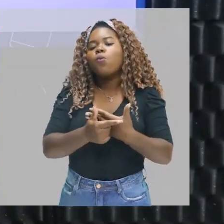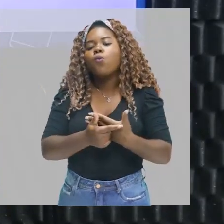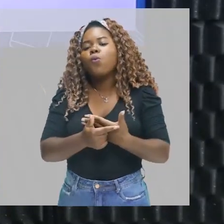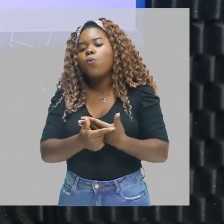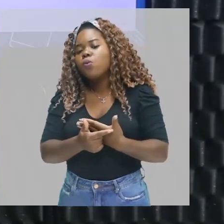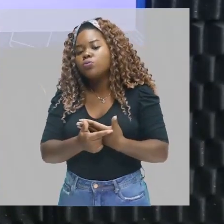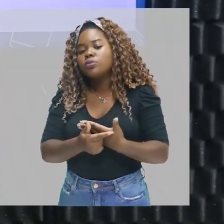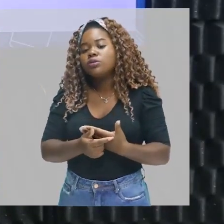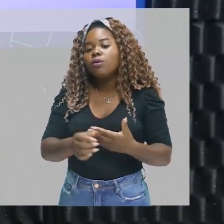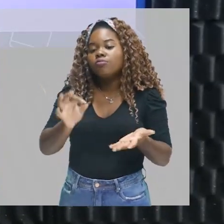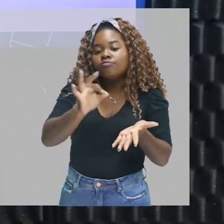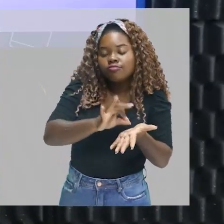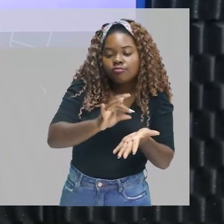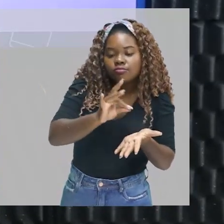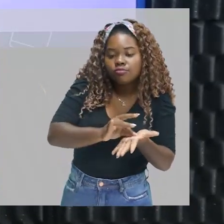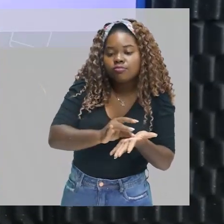informar.